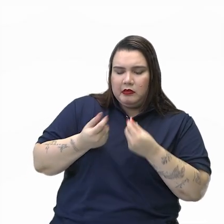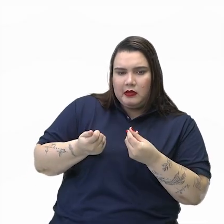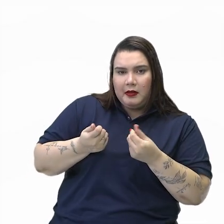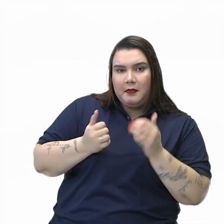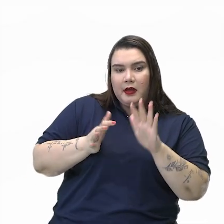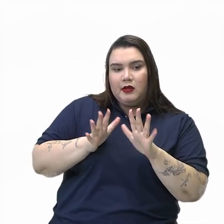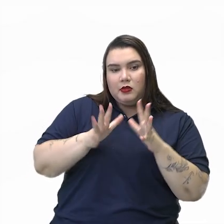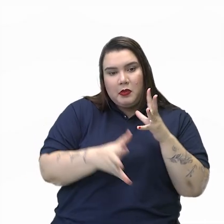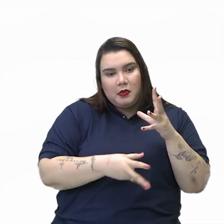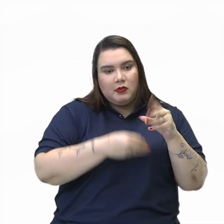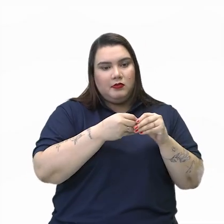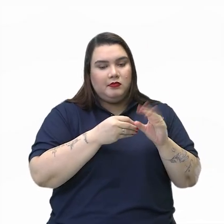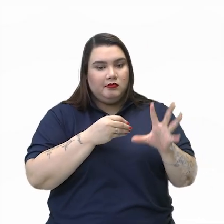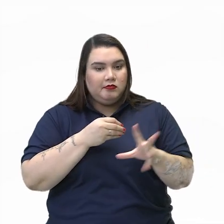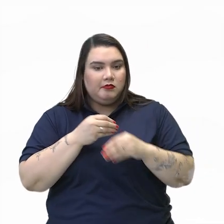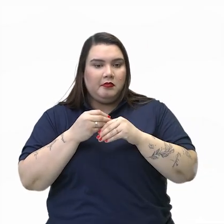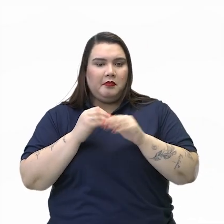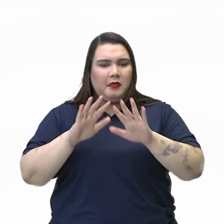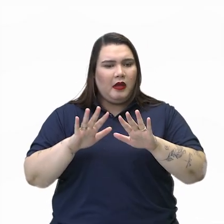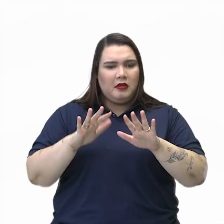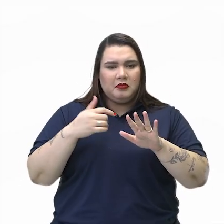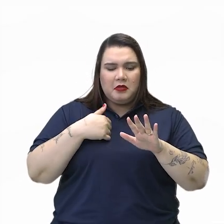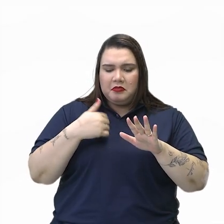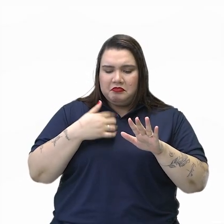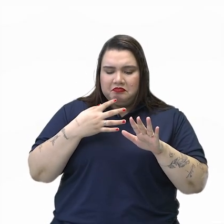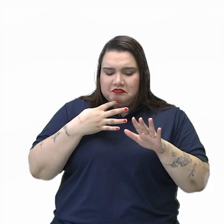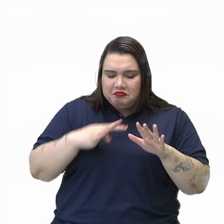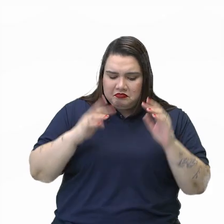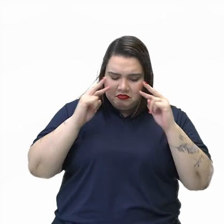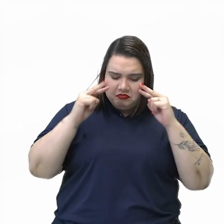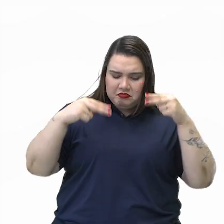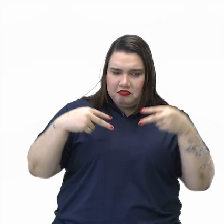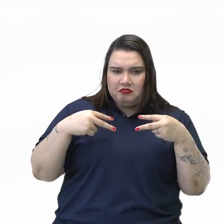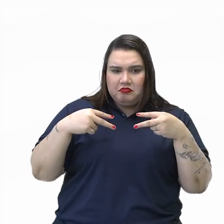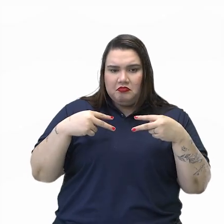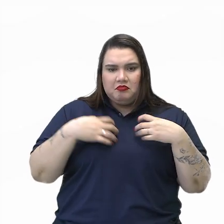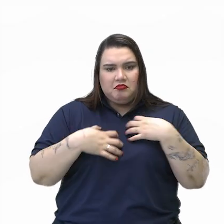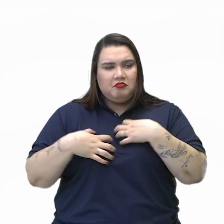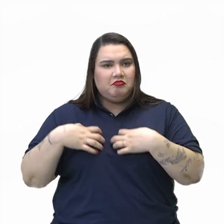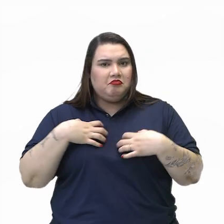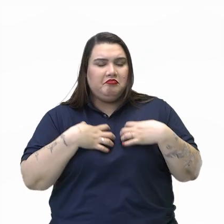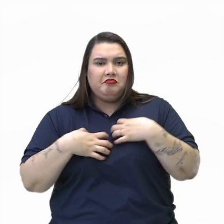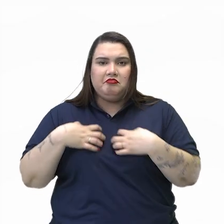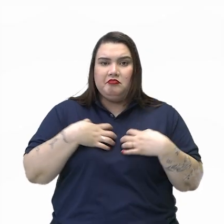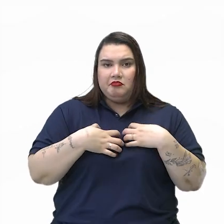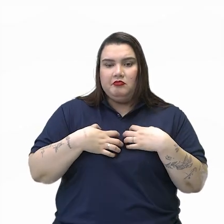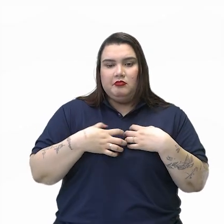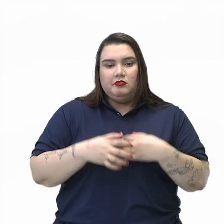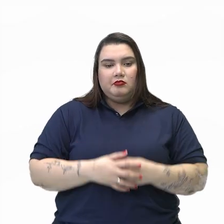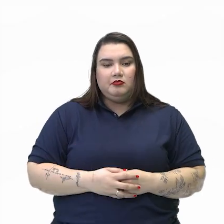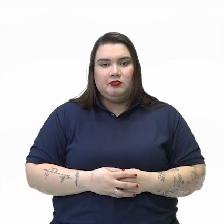sou. Contudo, me desconheço. Pelas minhas cercanias passeio. Não me